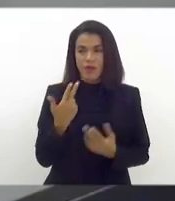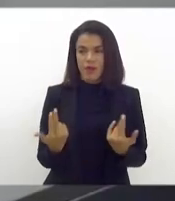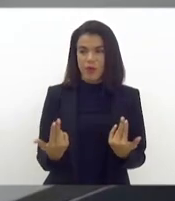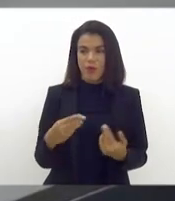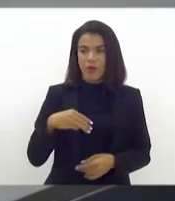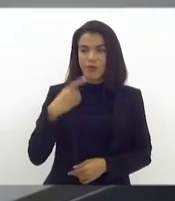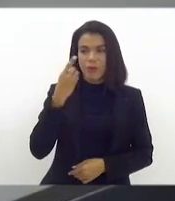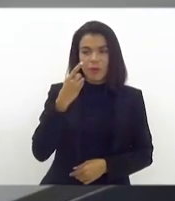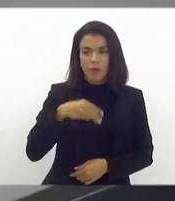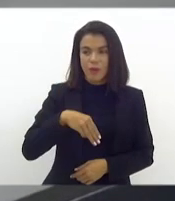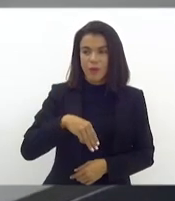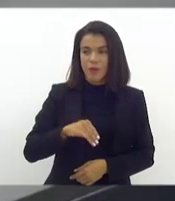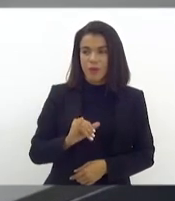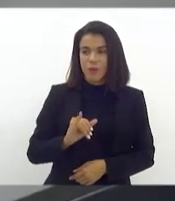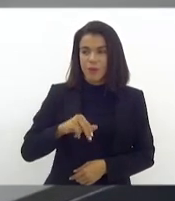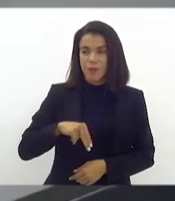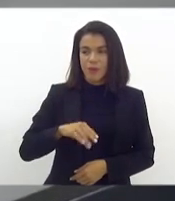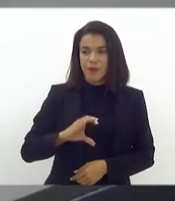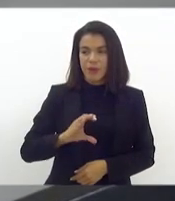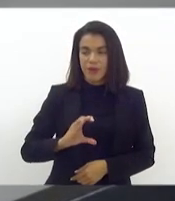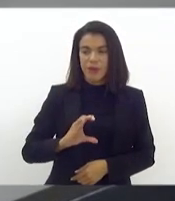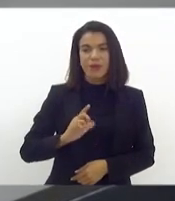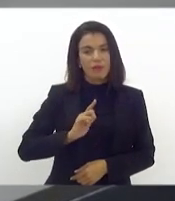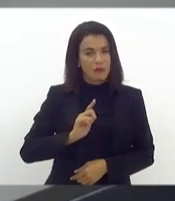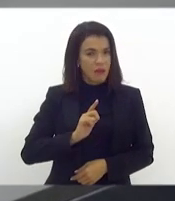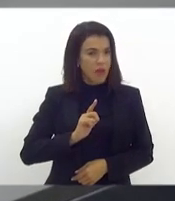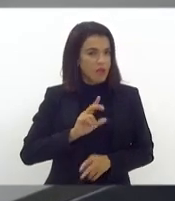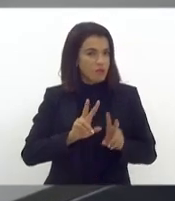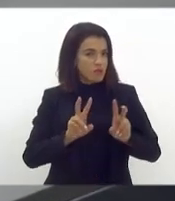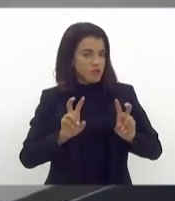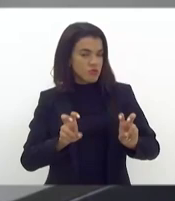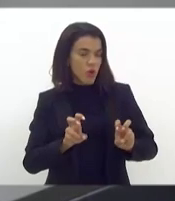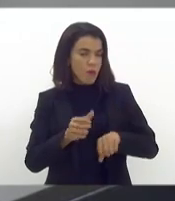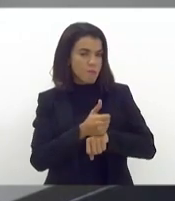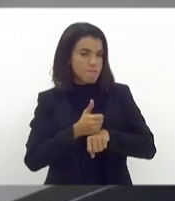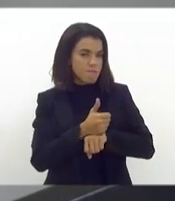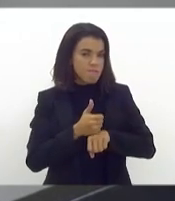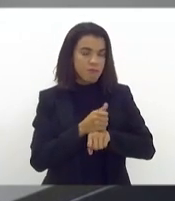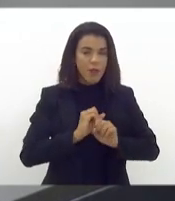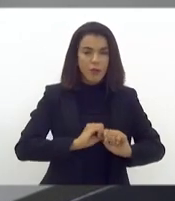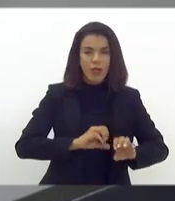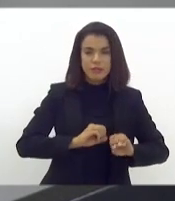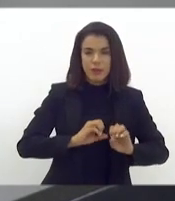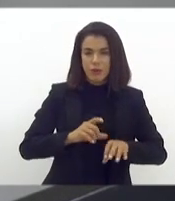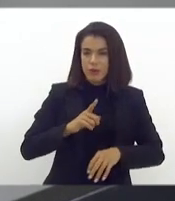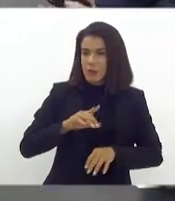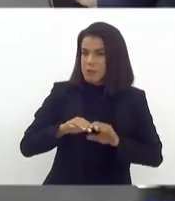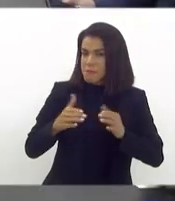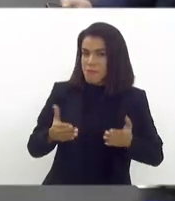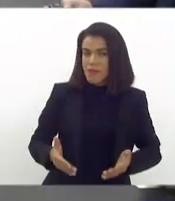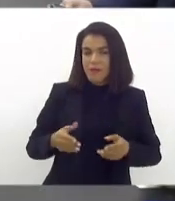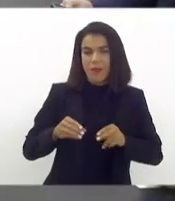Mink, Vossa Excelência tem um mandato aí vocacionado para a questão da educação e traz o tema com muita propriedade. E nós hoje temos aqui na mesa o nosso